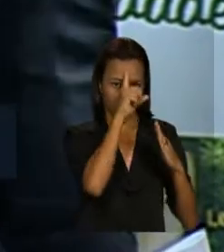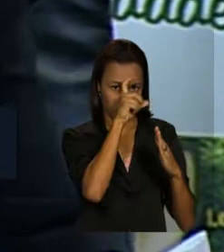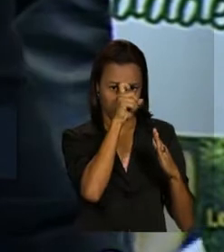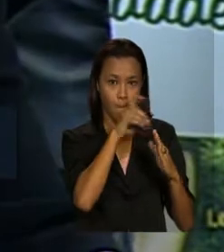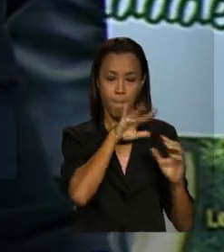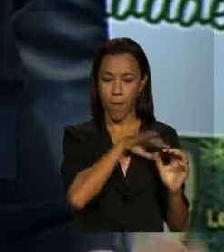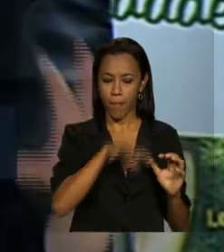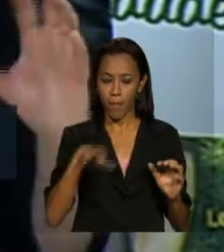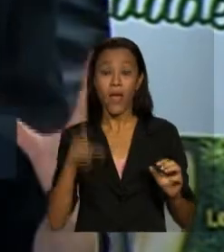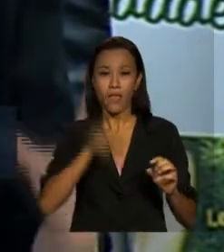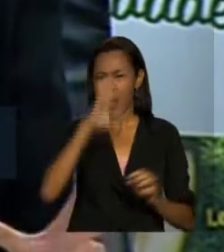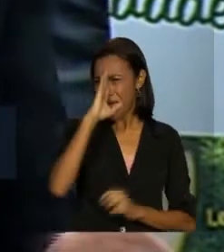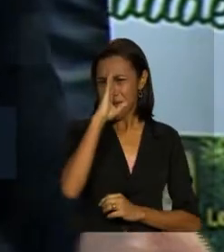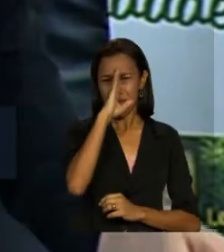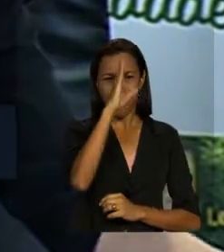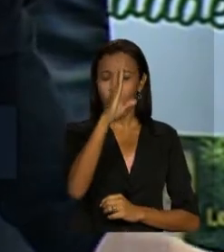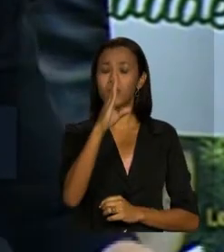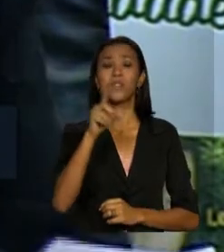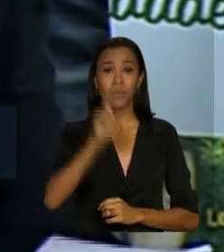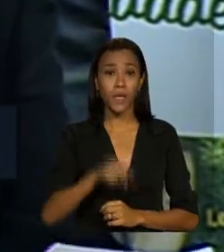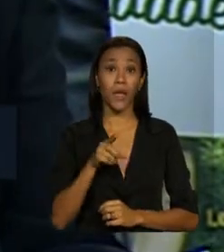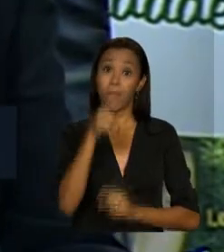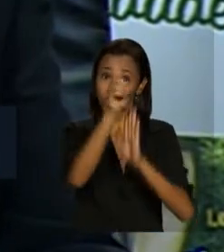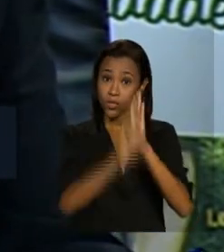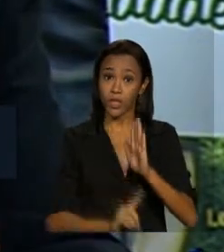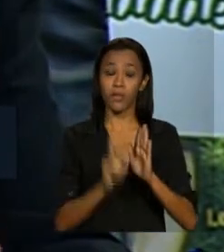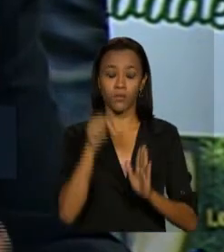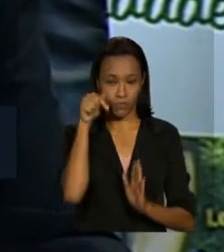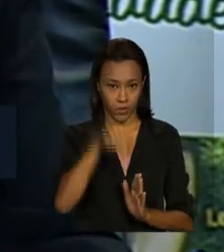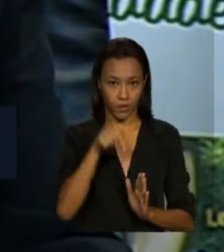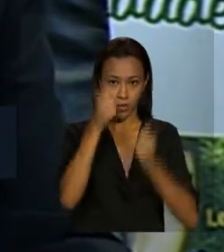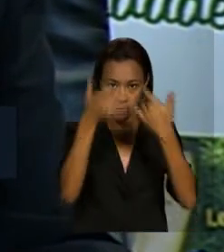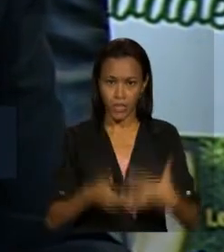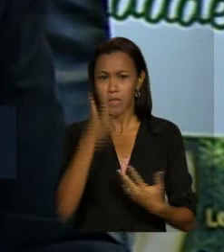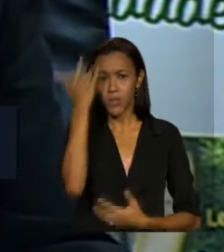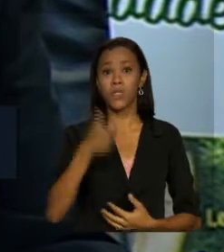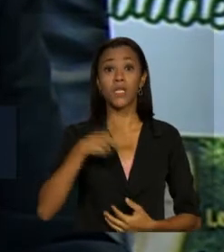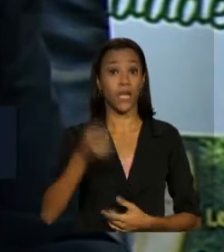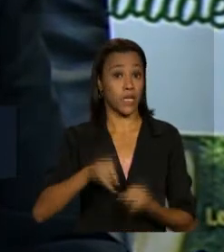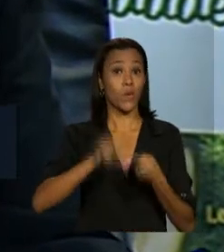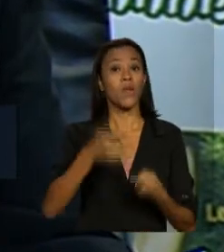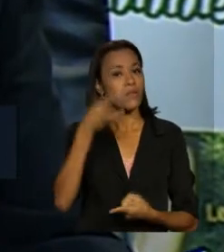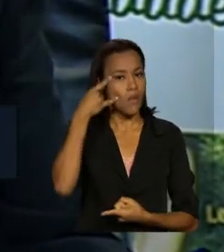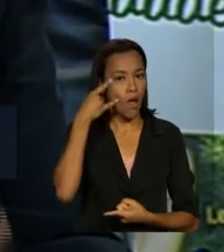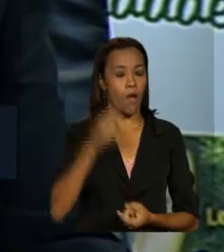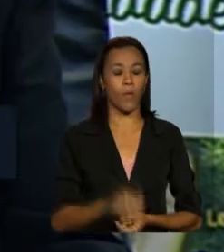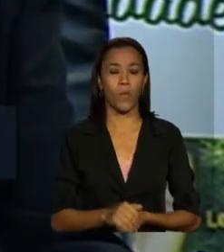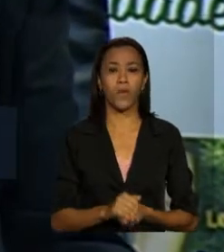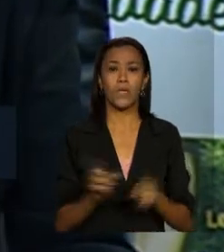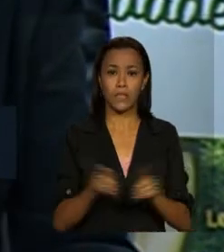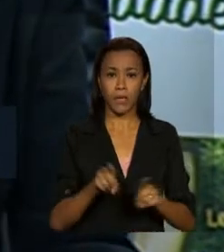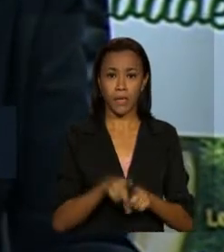Então, estes protocolos são fundamentais para os direitos, no caso aqui, das pessoas com síndrome de Down,